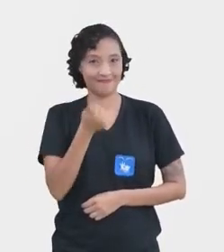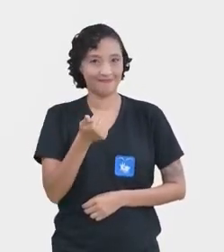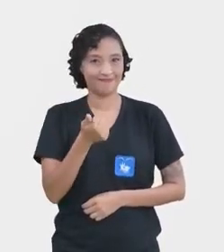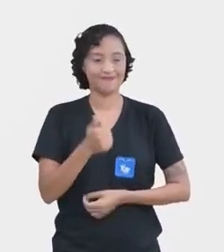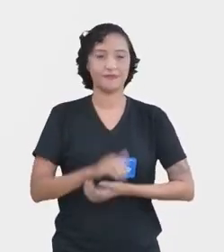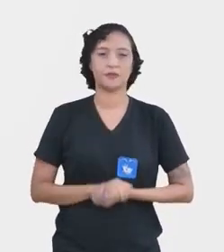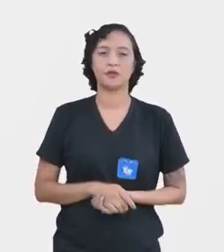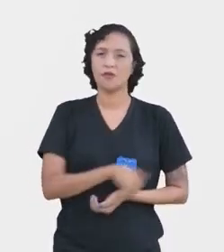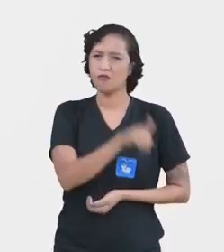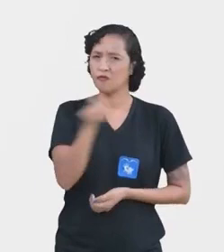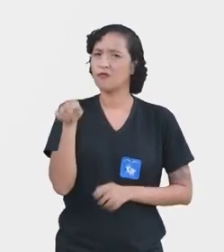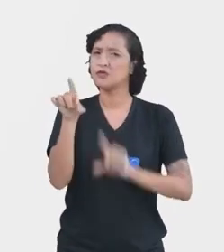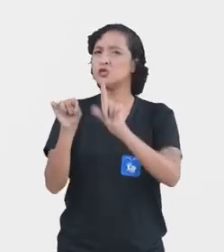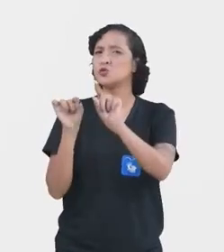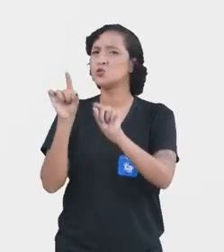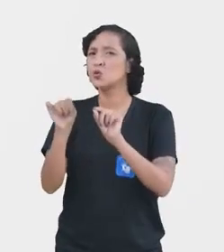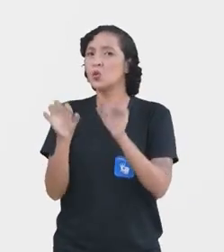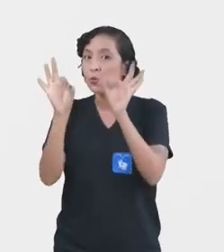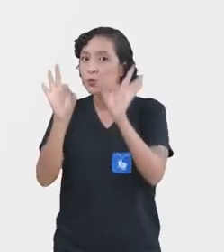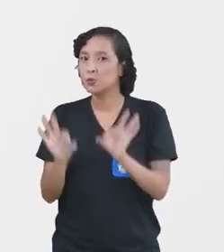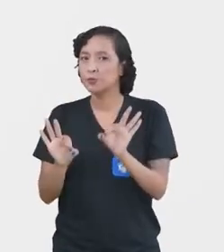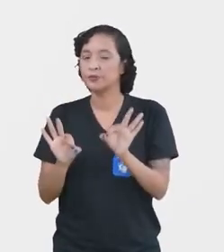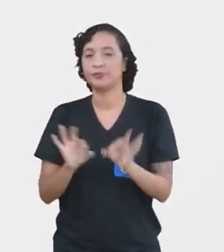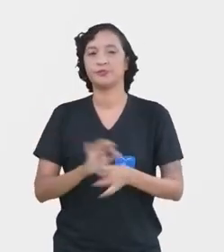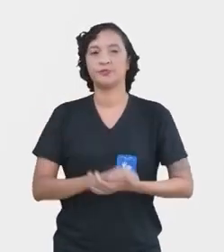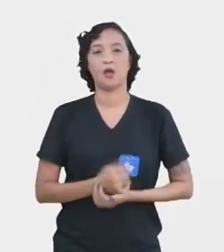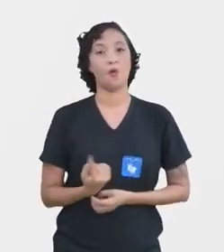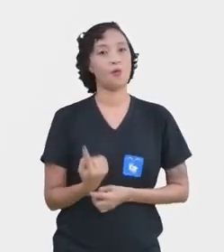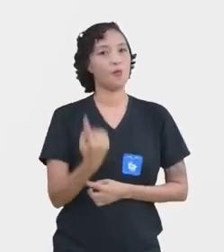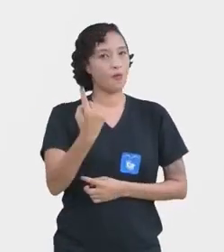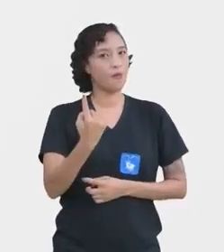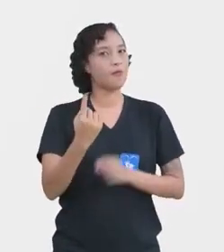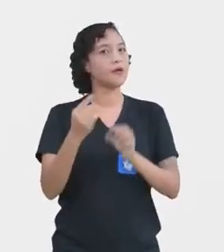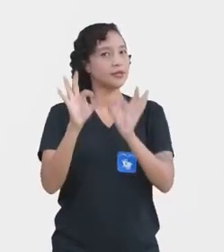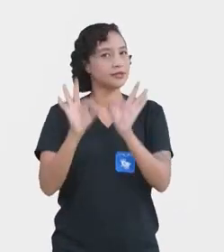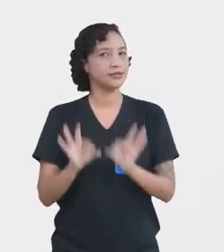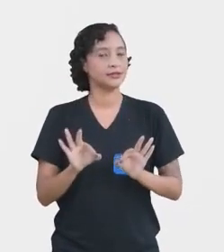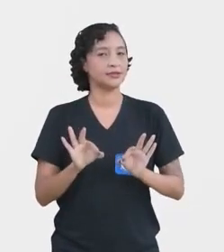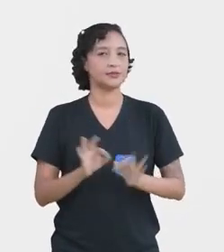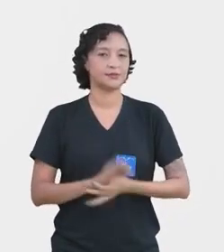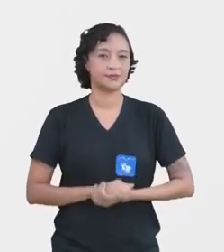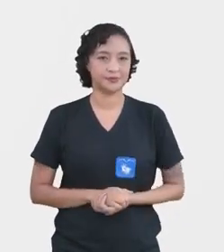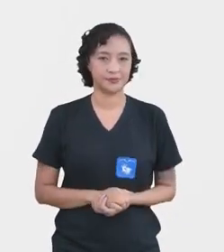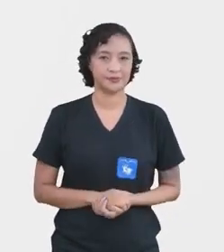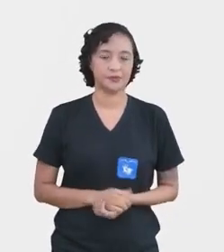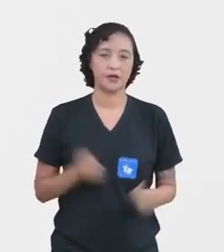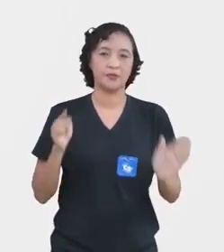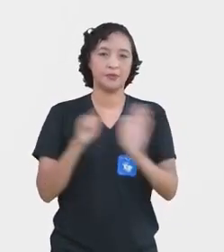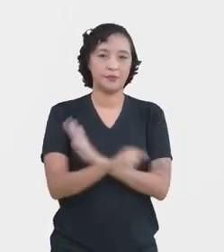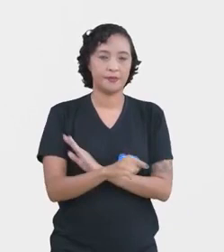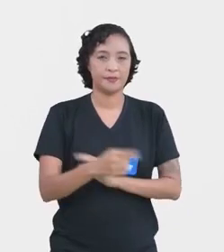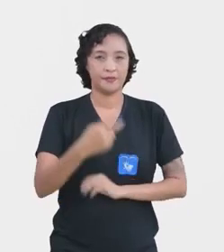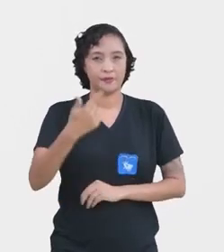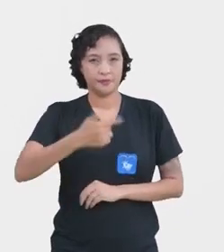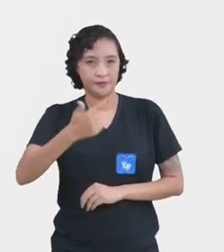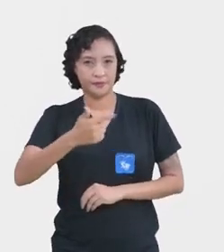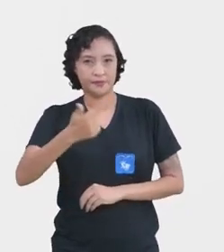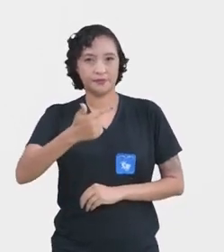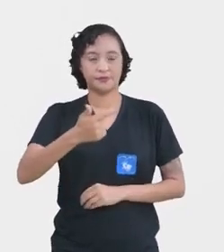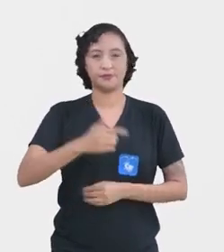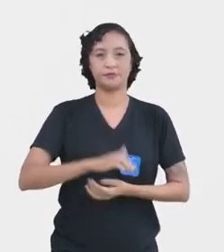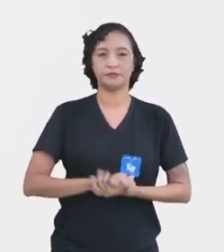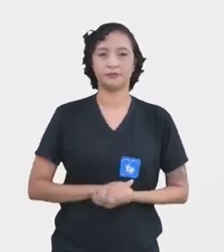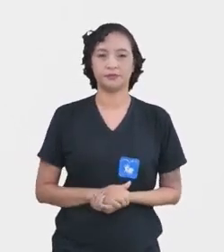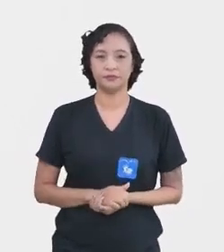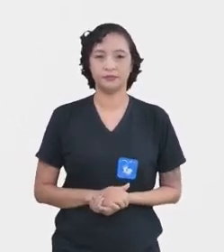a sequência correta do desenvolvimento humano. Uma dessas opções é a correta, tá bom? Avançando mais um pouquinho, eu coloco